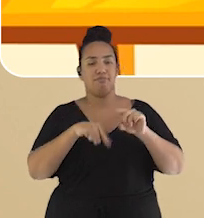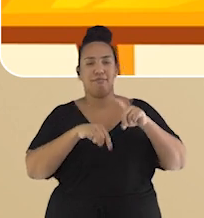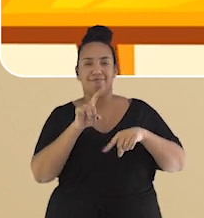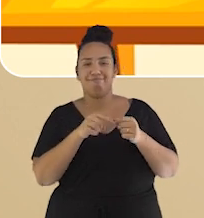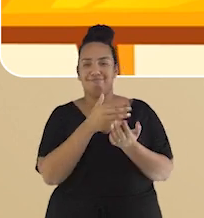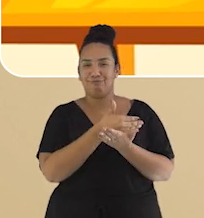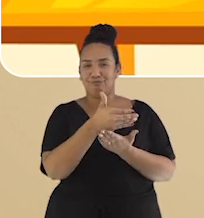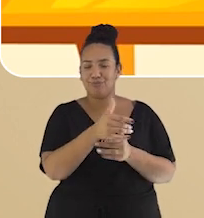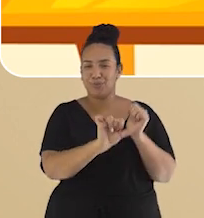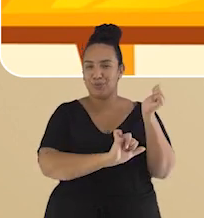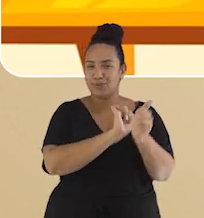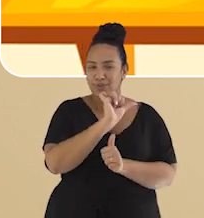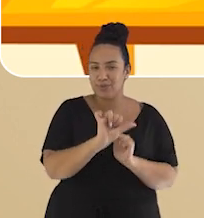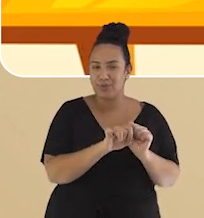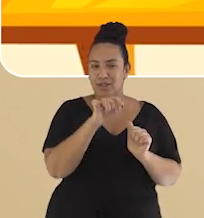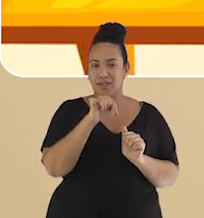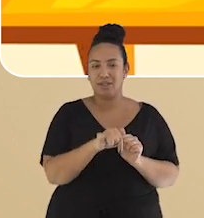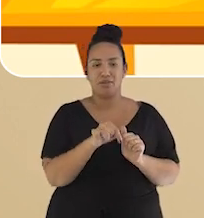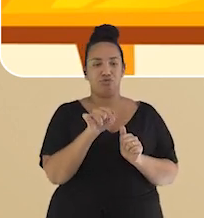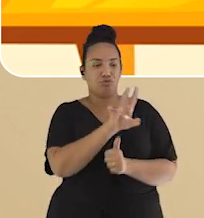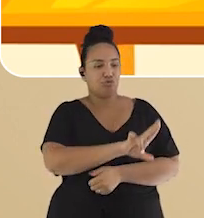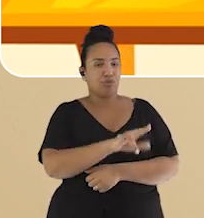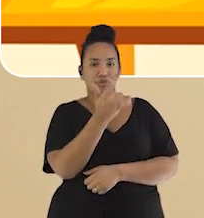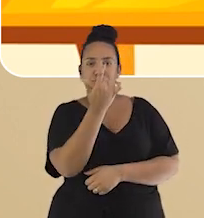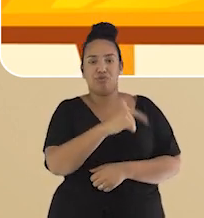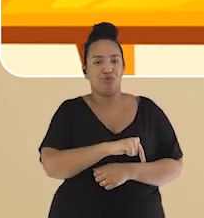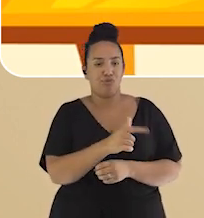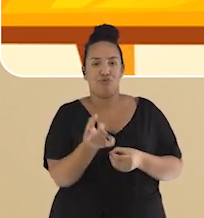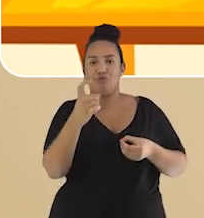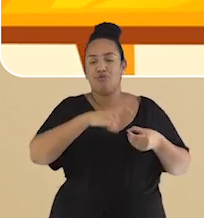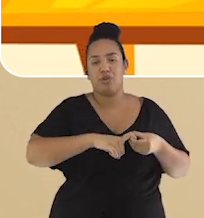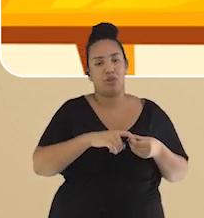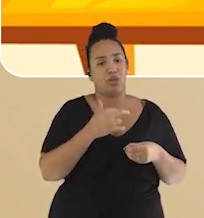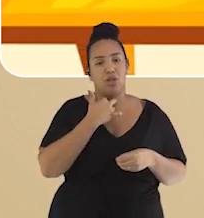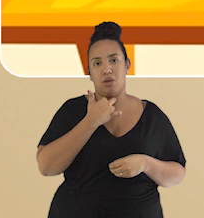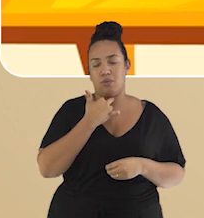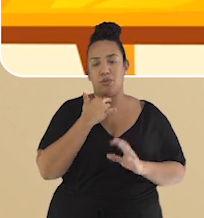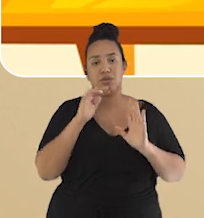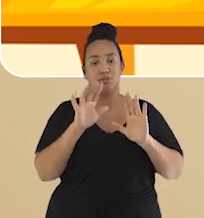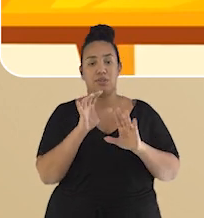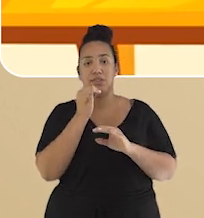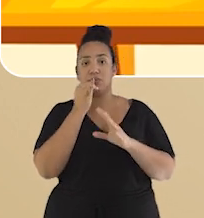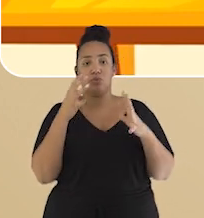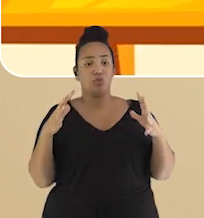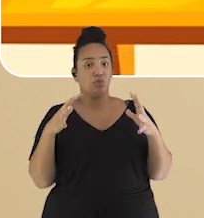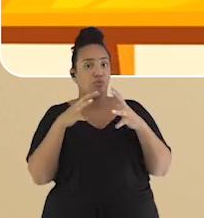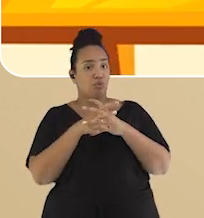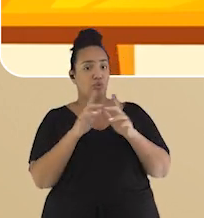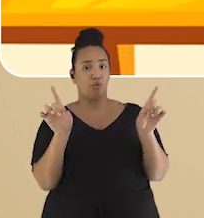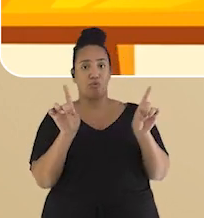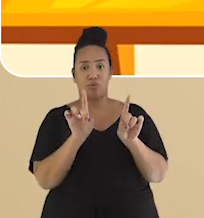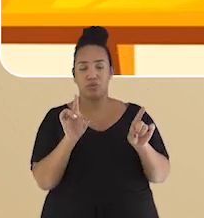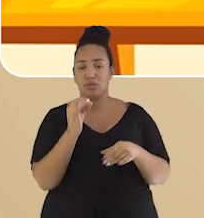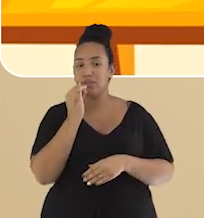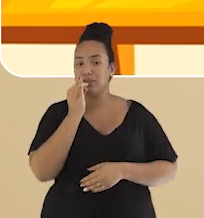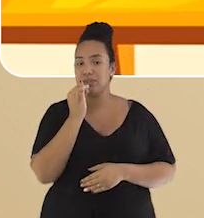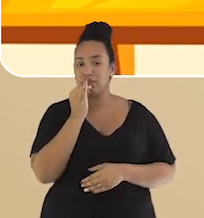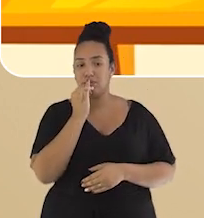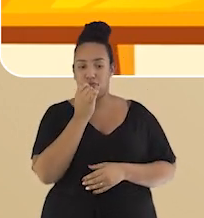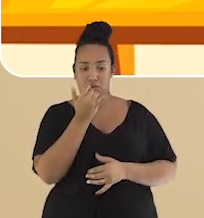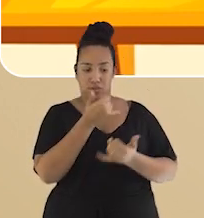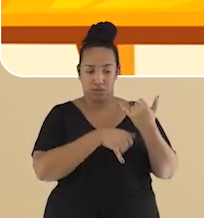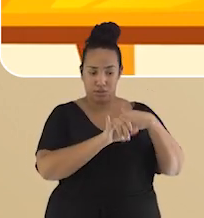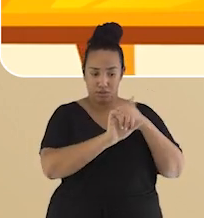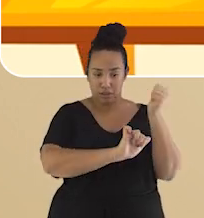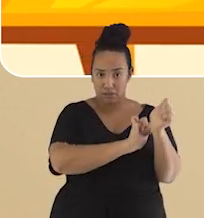ingredientes iniciais, os quais não poderão ser recuperados novamente. Mas não confunda uma simples mudança de estado físico, como a